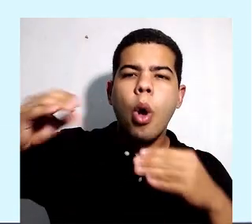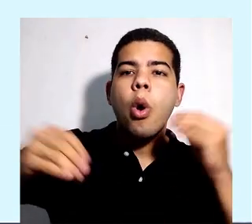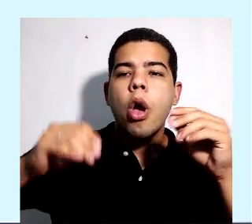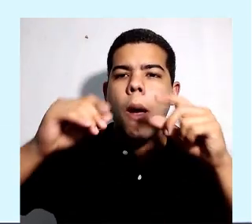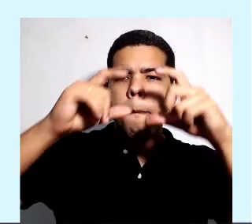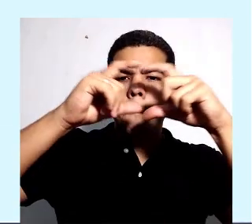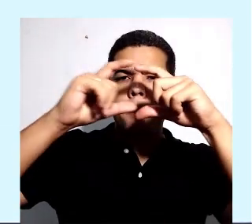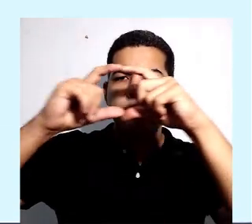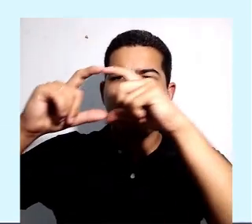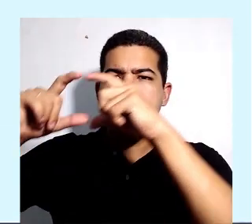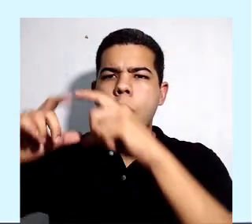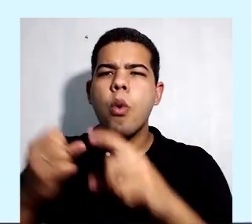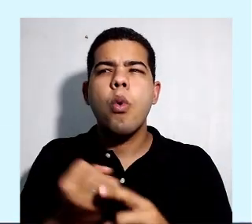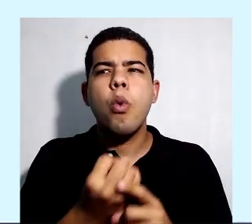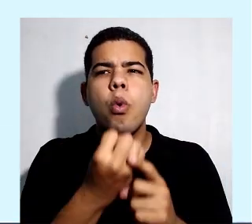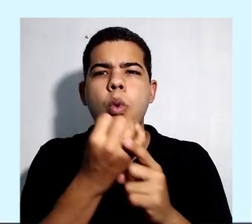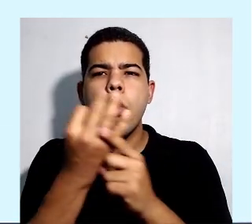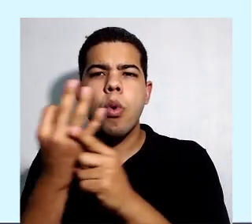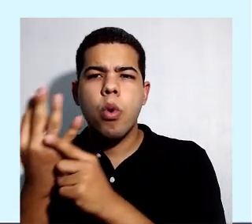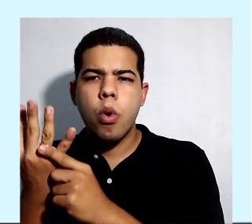Quantos quadradinhos